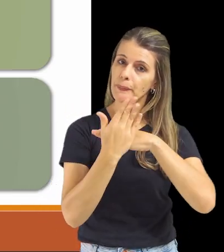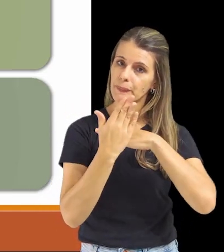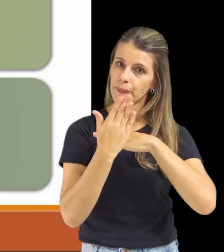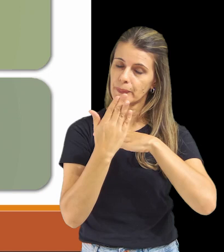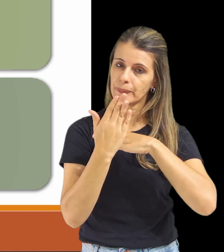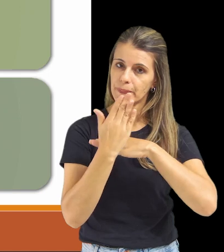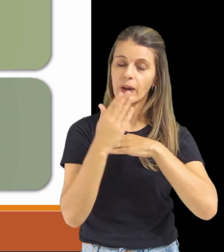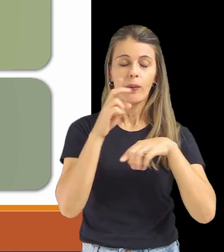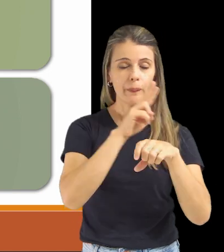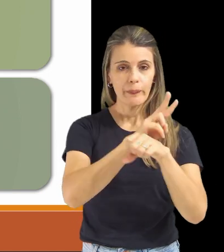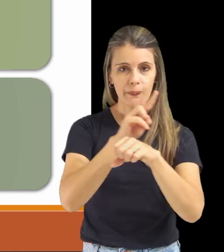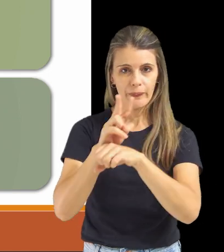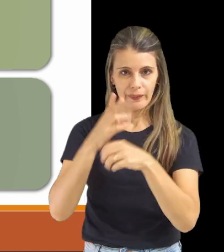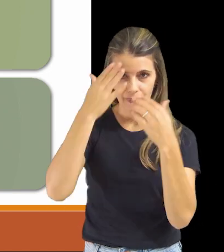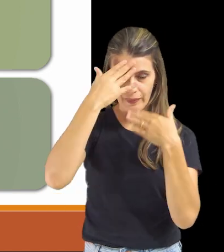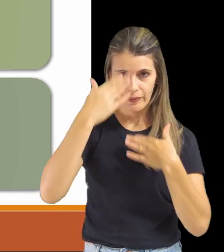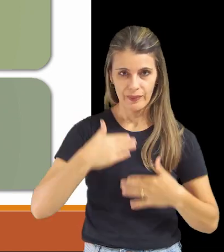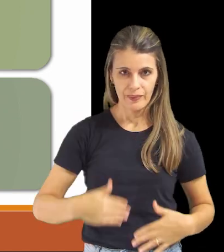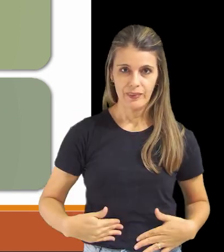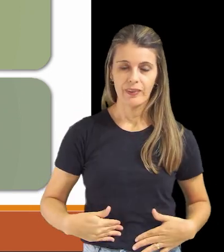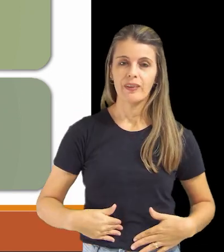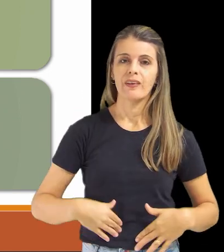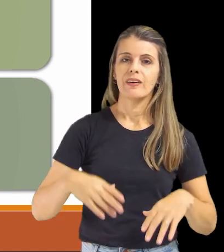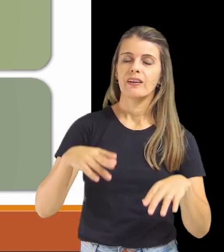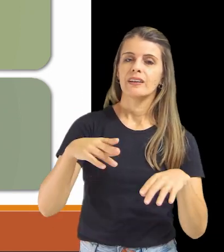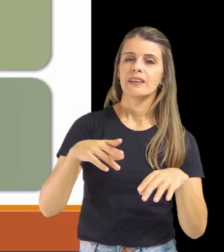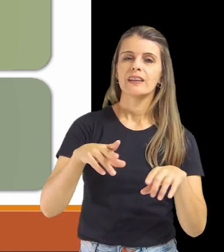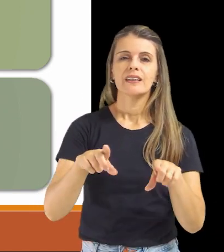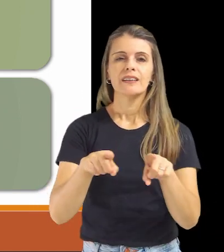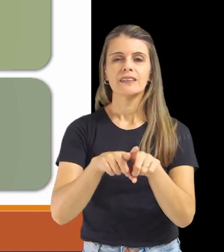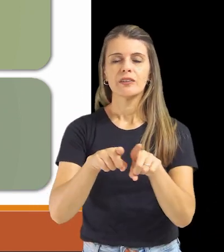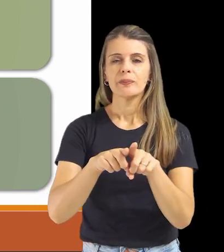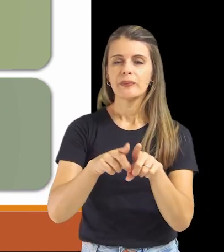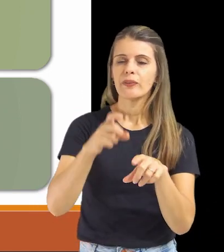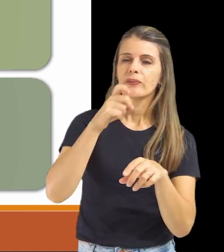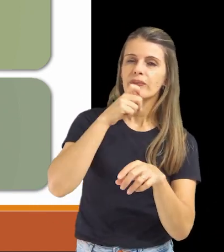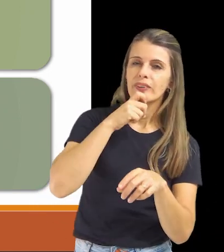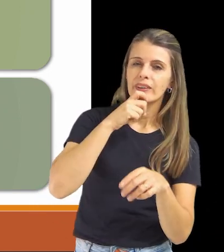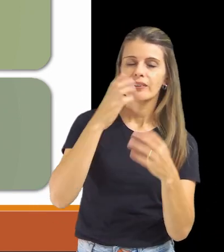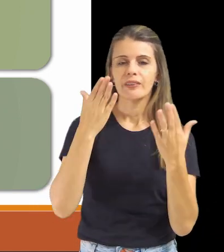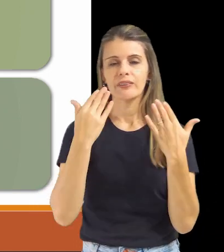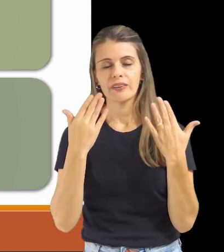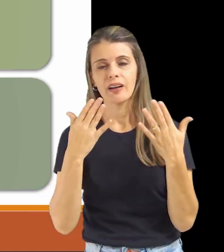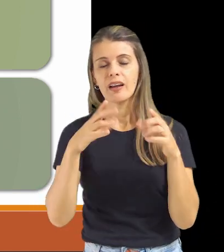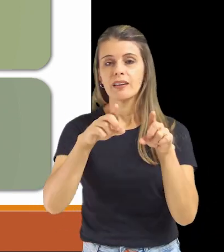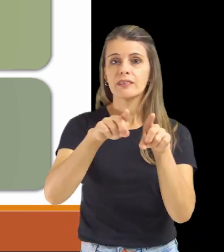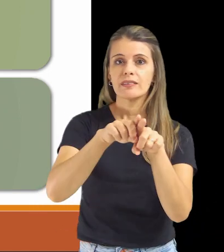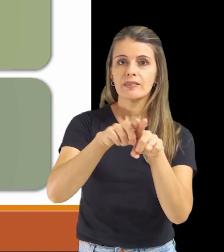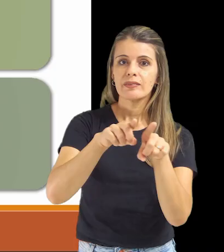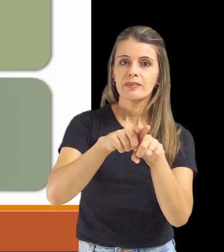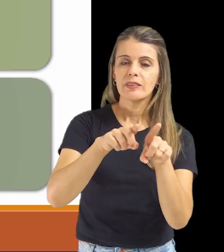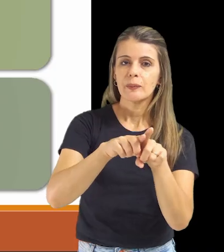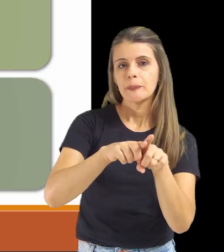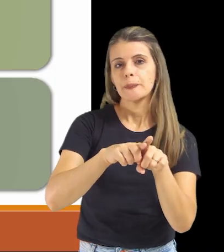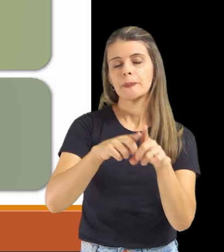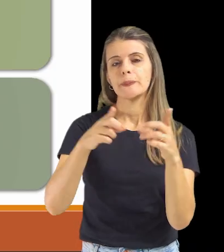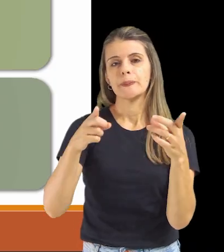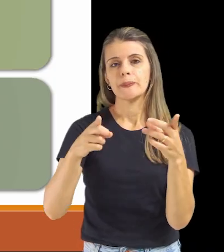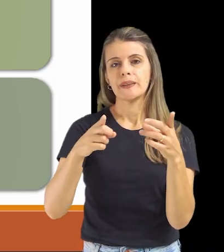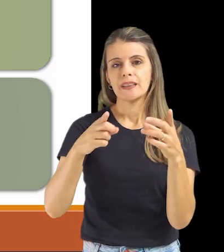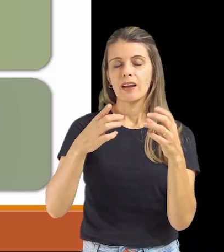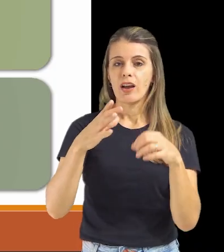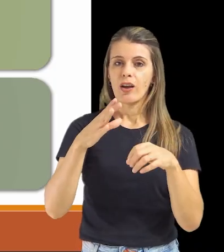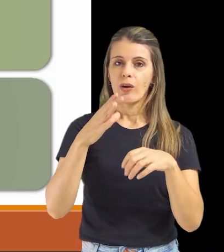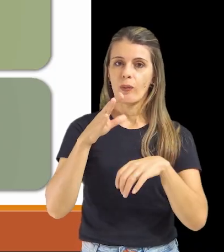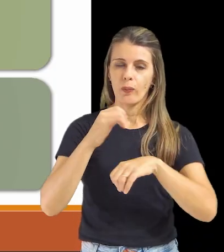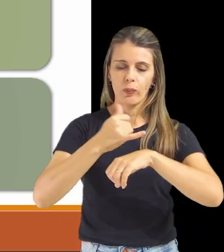térmico e proteção contra choques mecânicos, né? Então, por exemplo, muita gordura acumulada